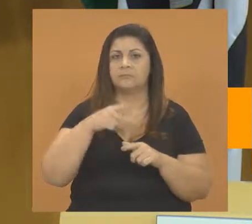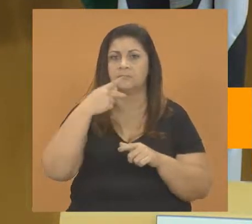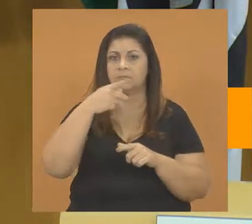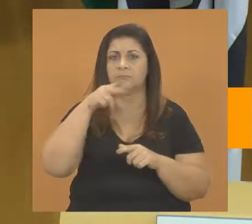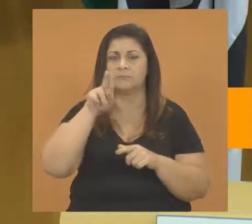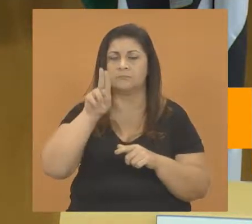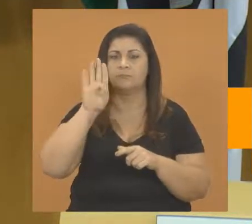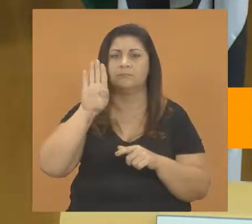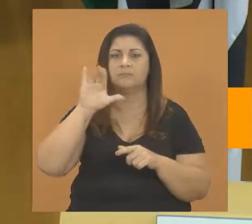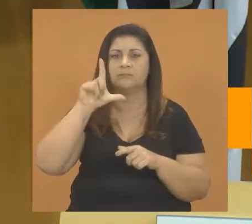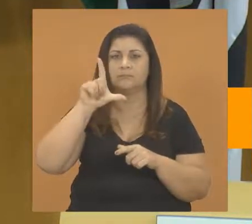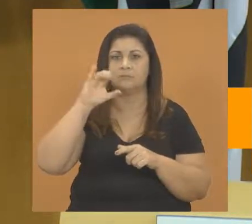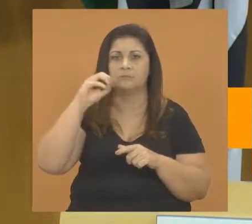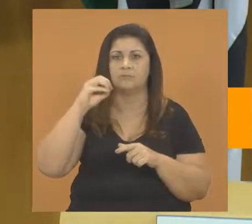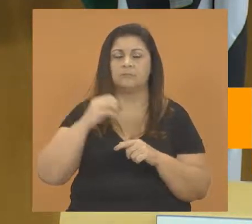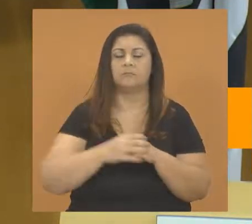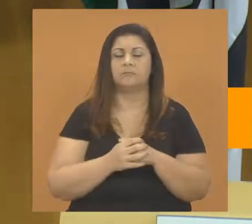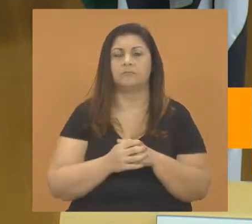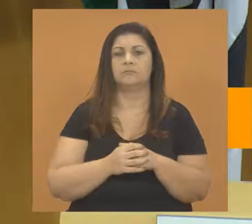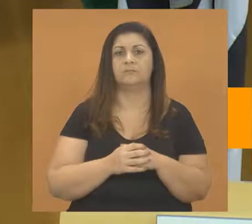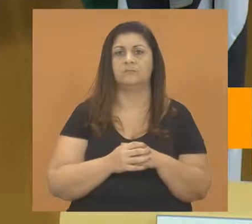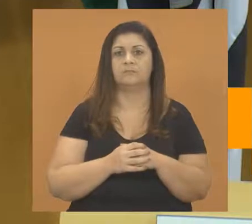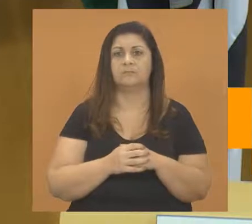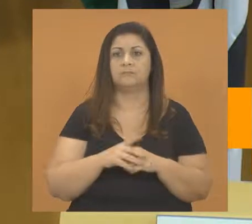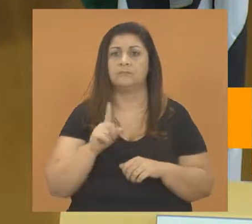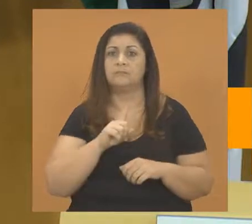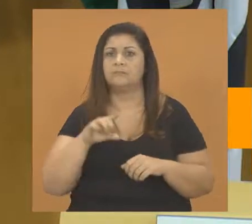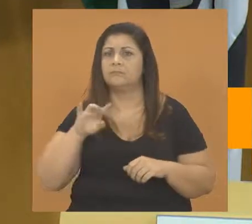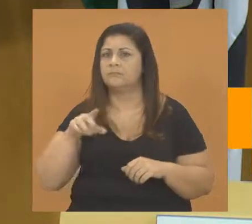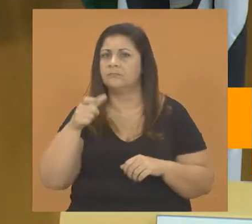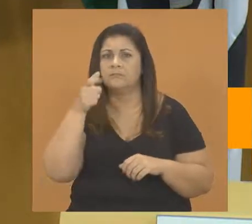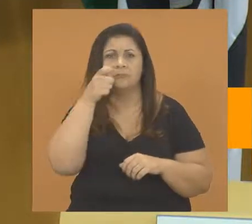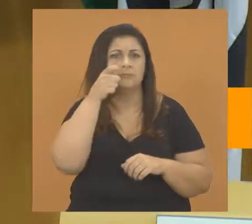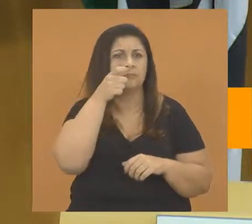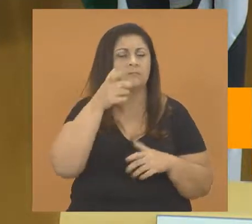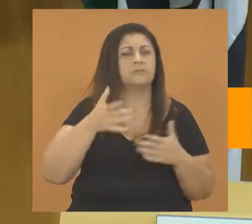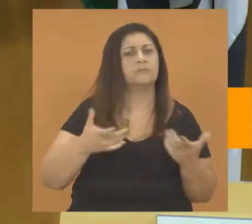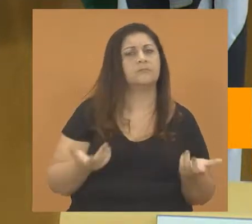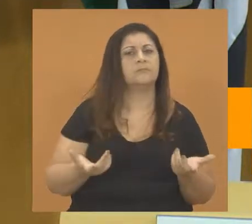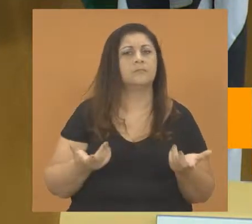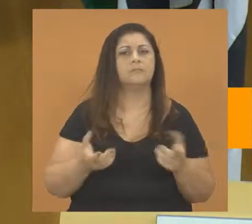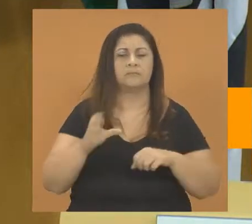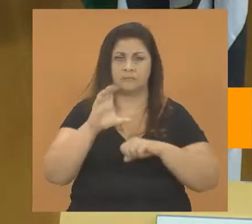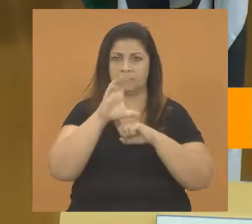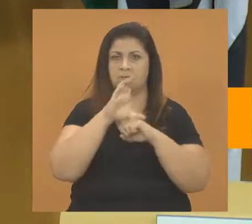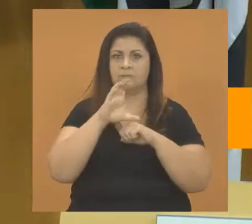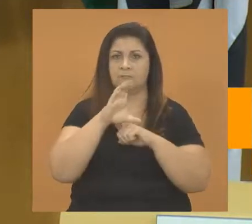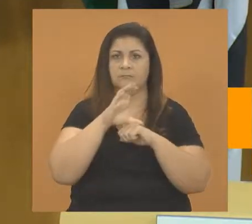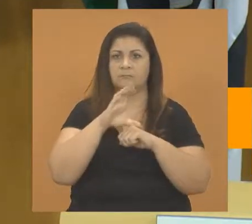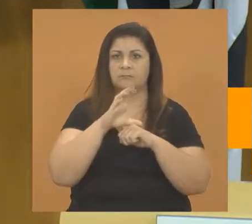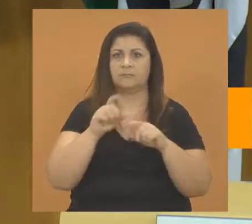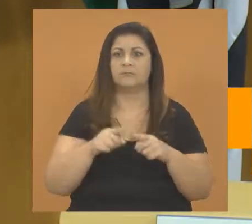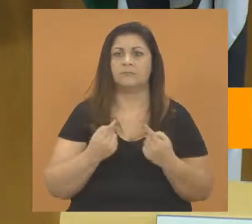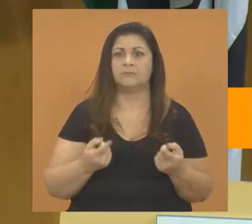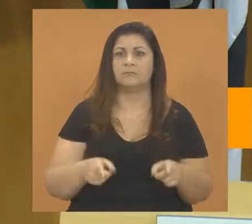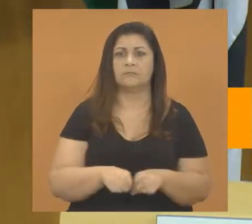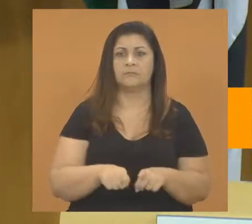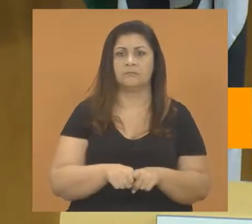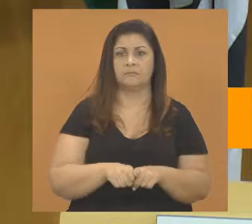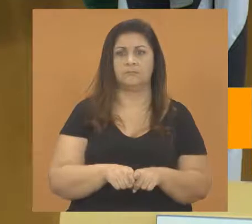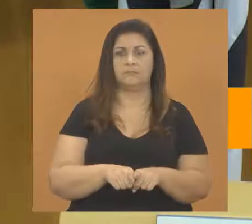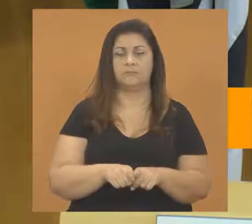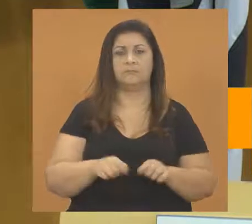se que a alteração legislativa visa não só a observância dos princípios constitucionais e proporcionar maior eficiência